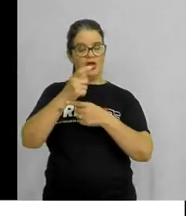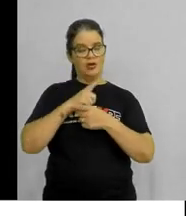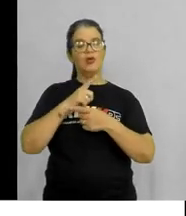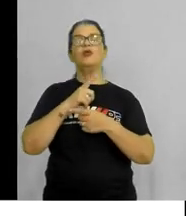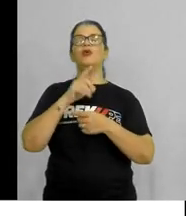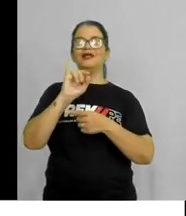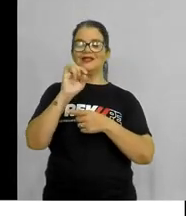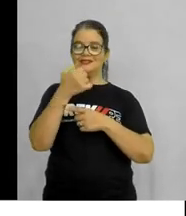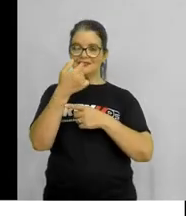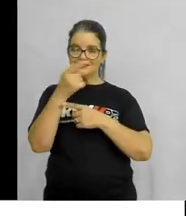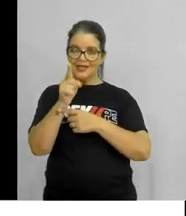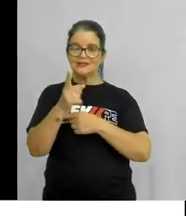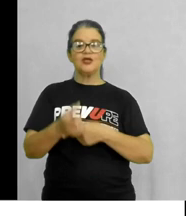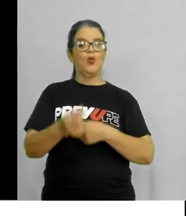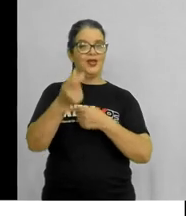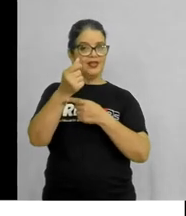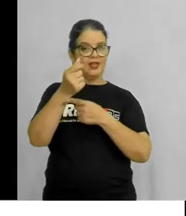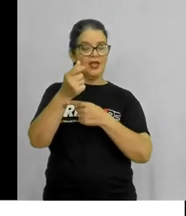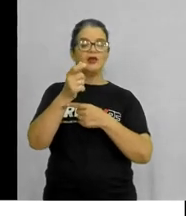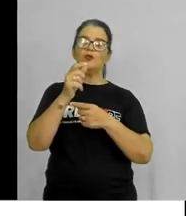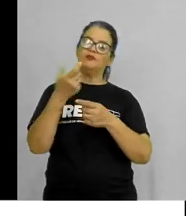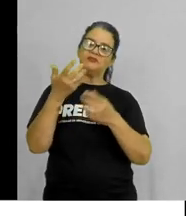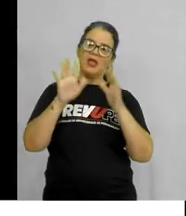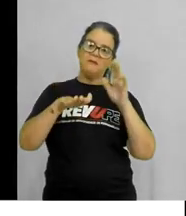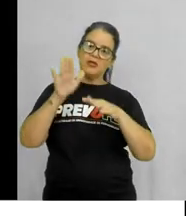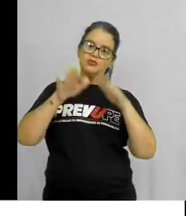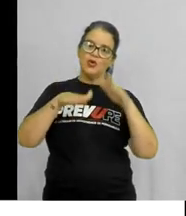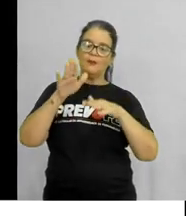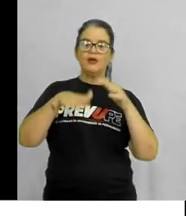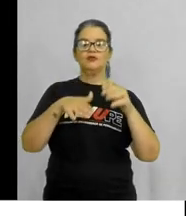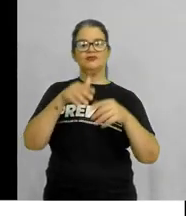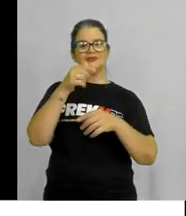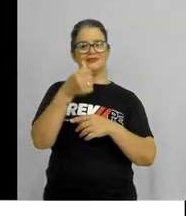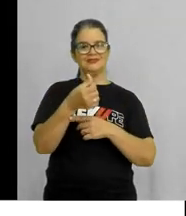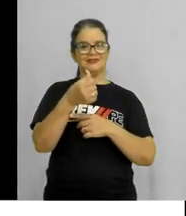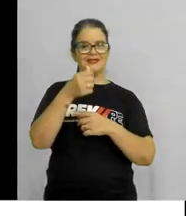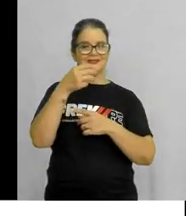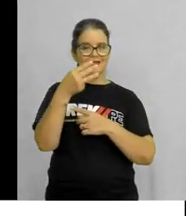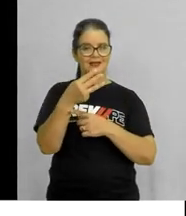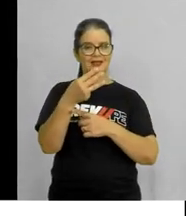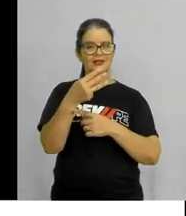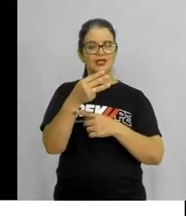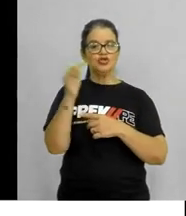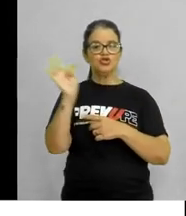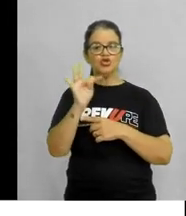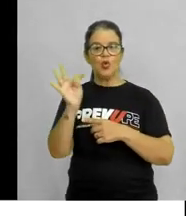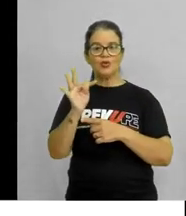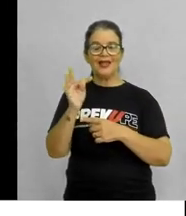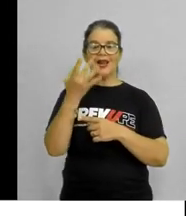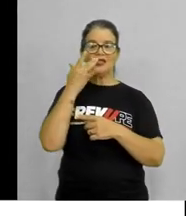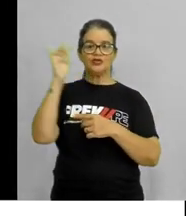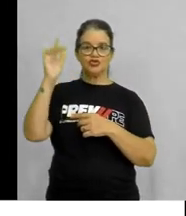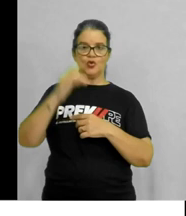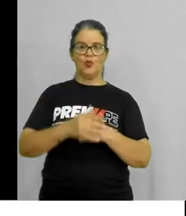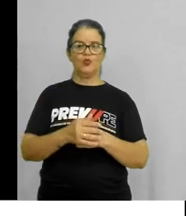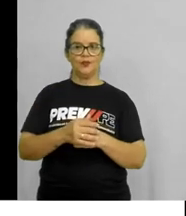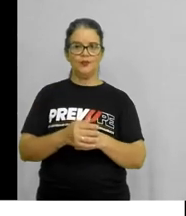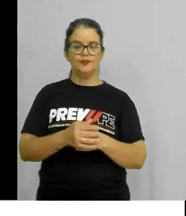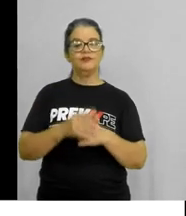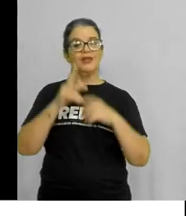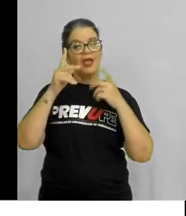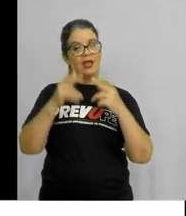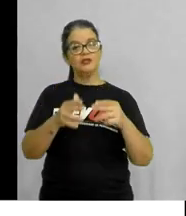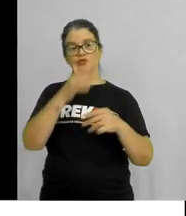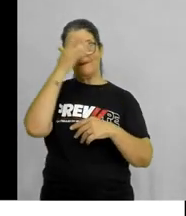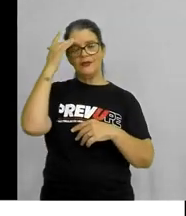em dinheiro equivalente mais ou menos a 63 toneladas de ouro é